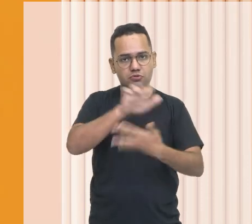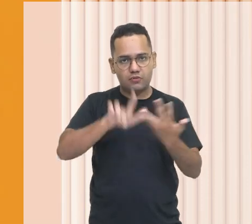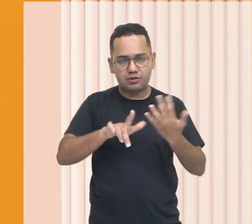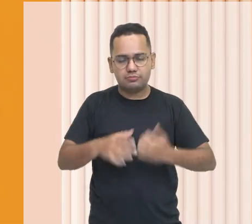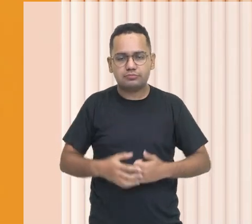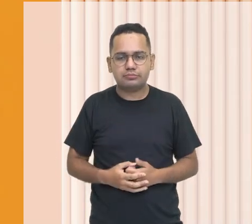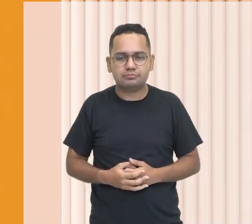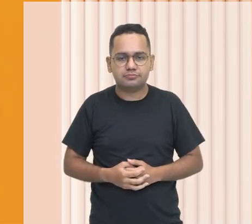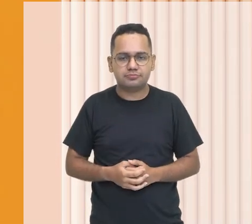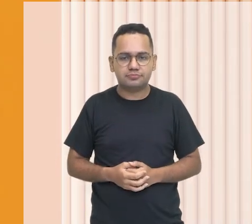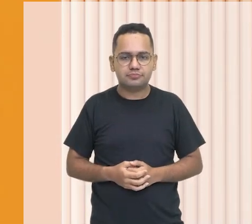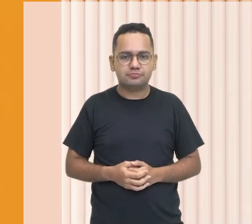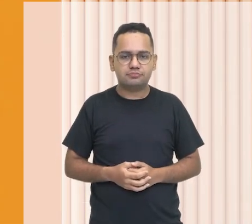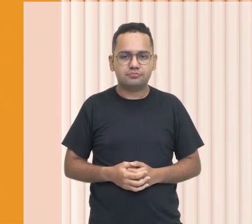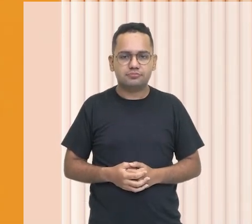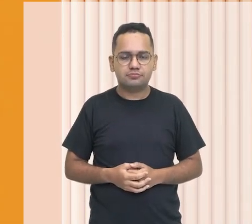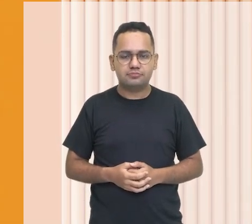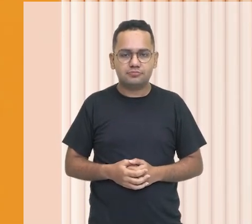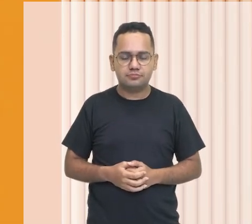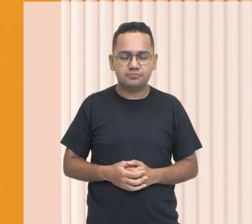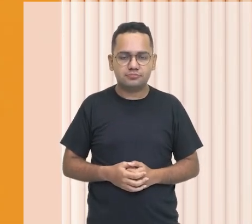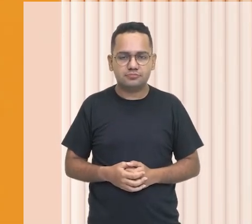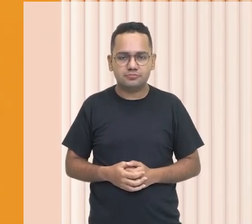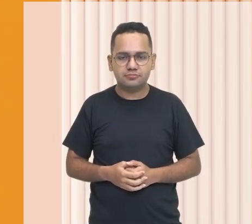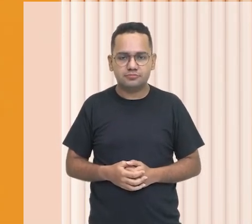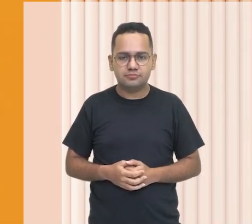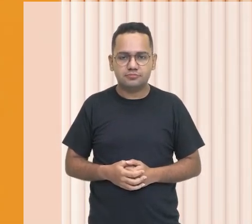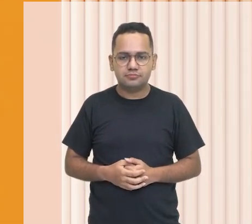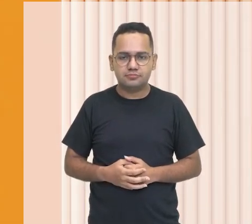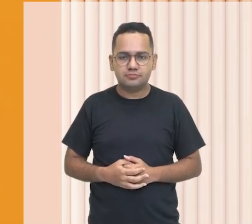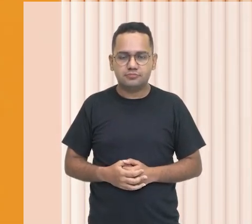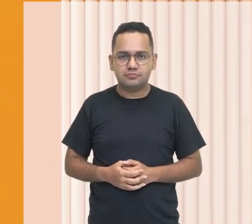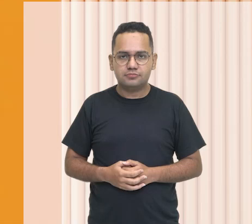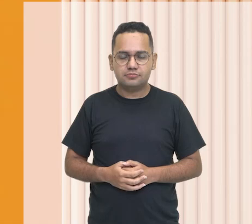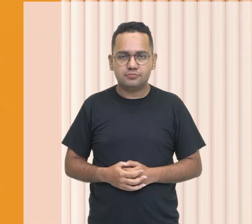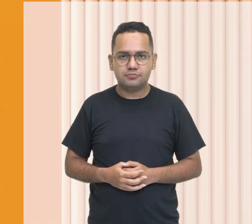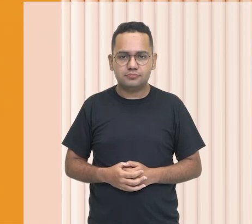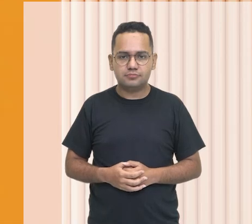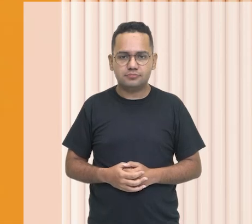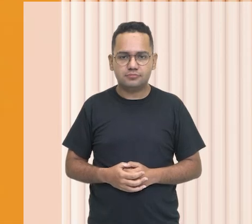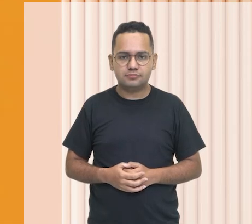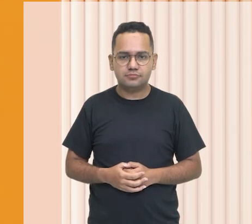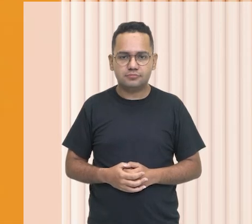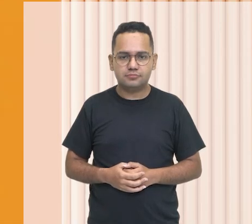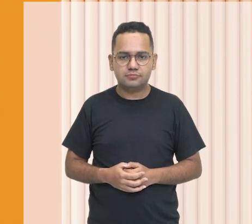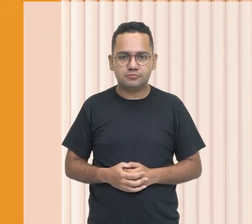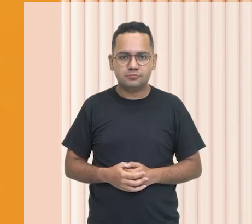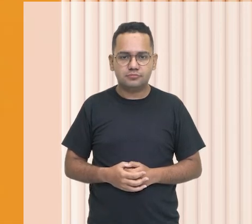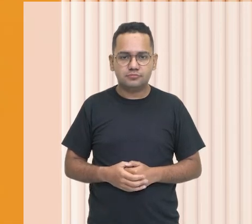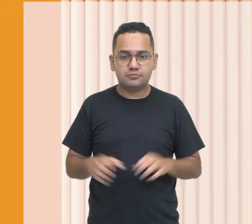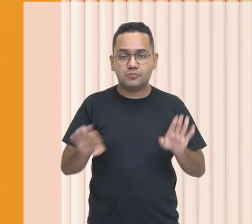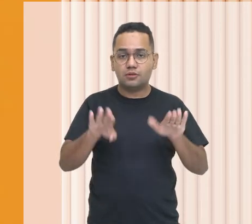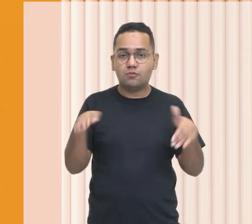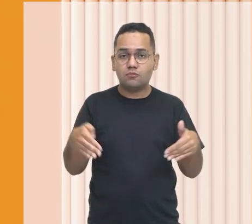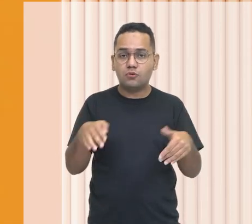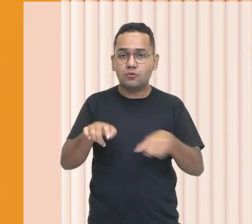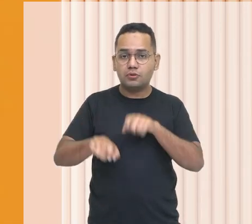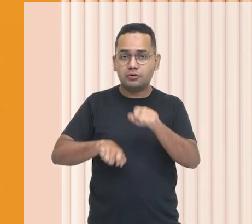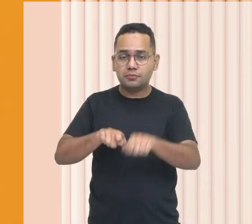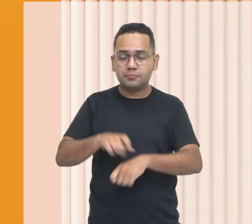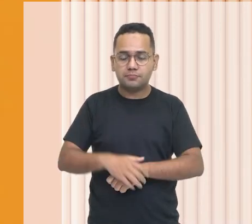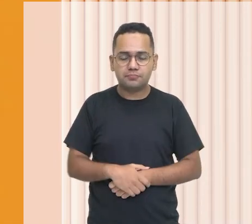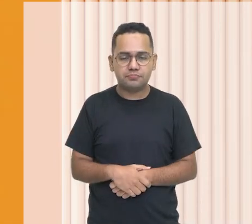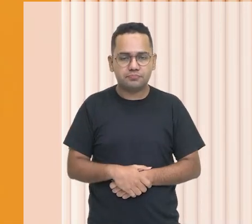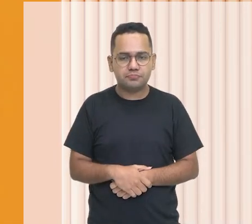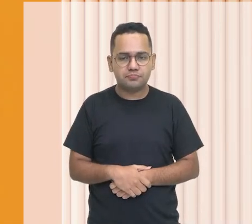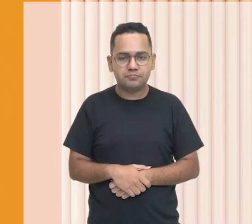que nós iremos desenvolver a nossa aula e, dando ênfase em 3 povos, tá?